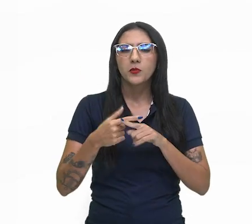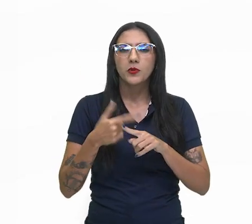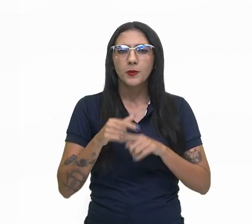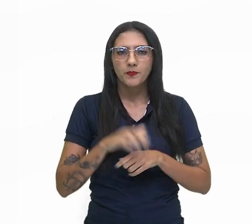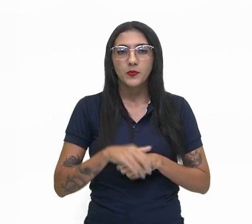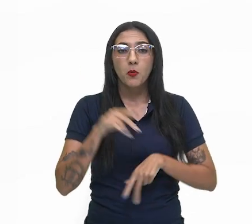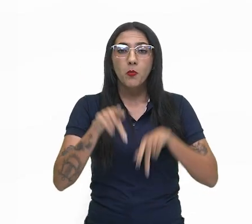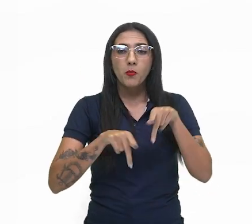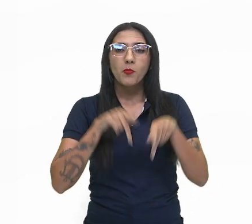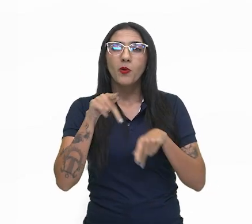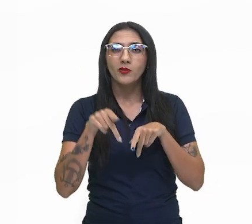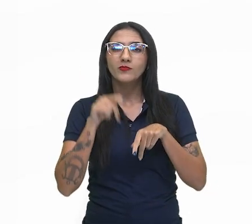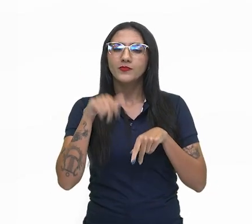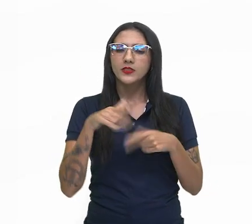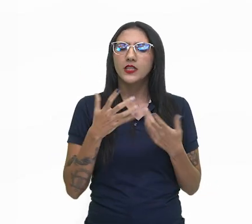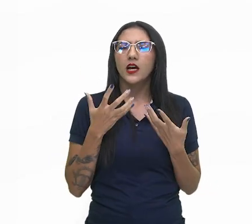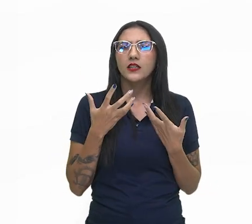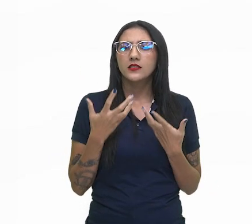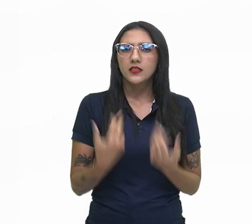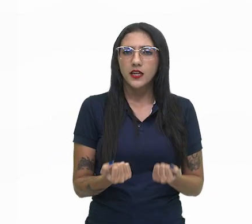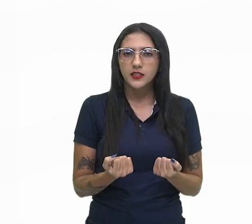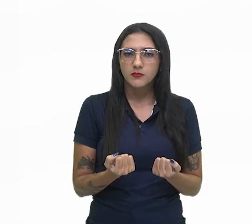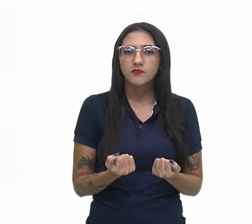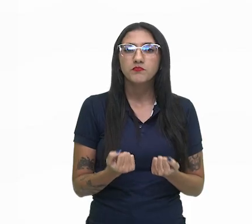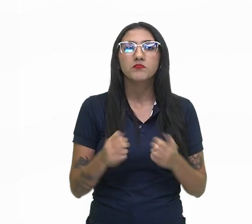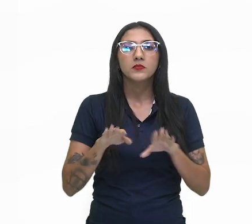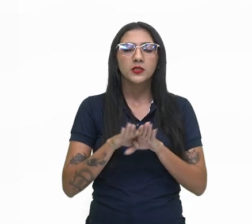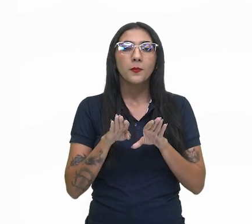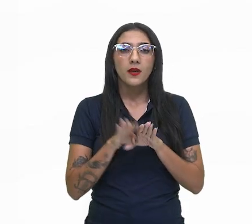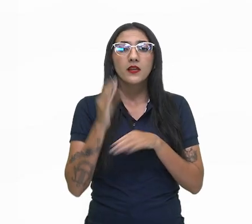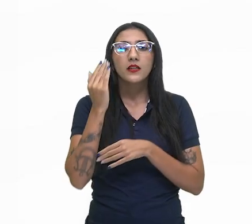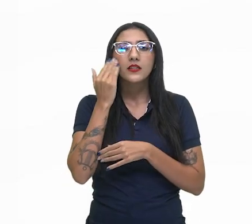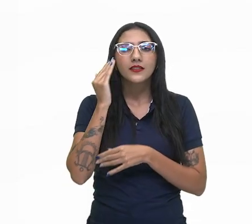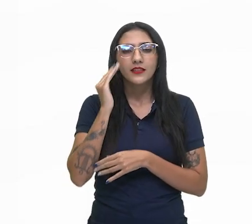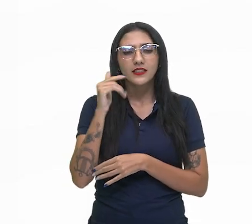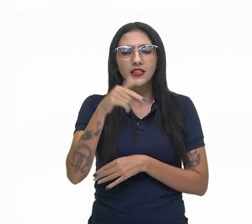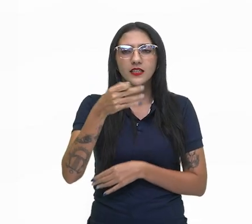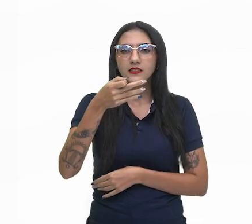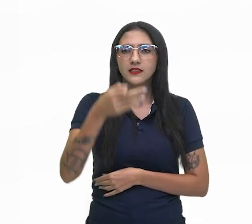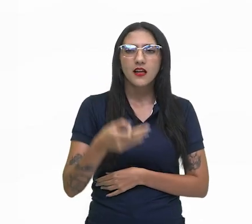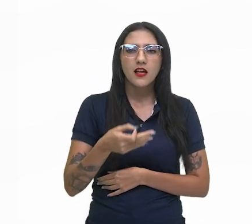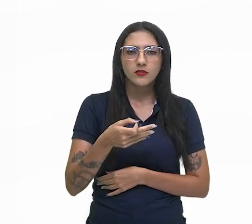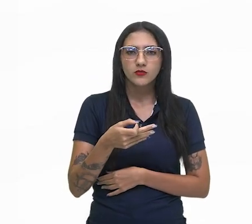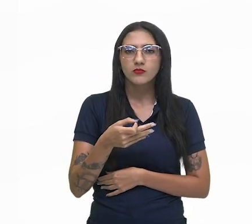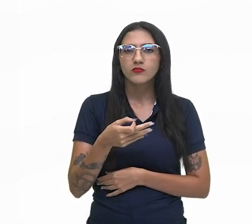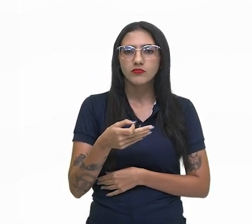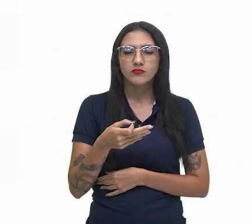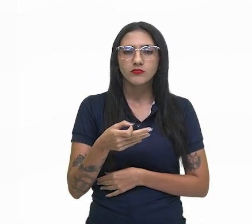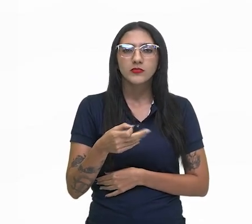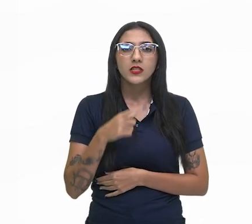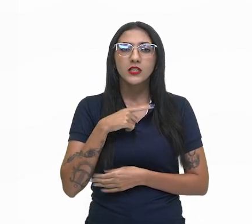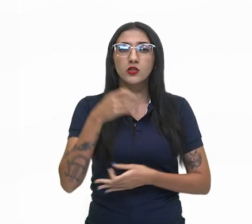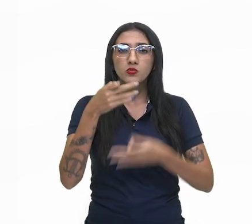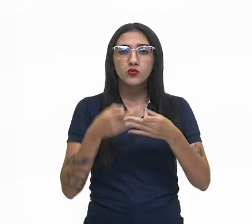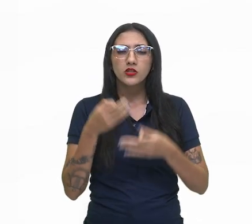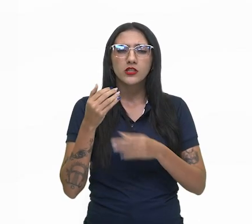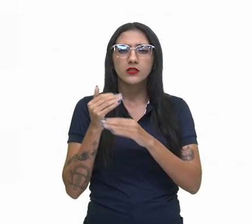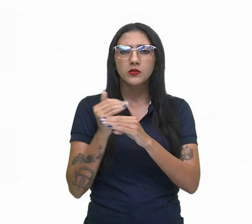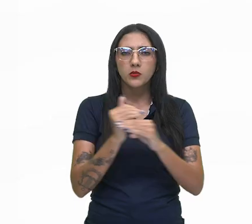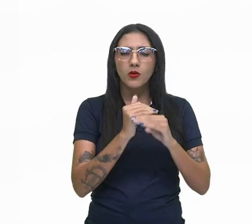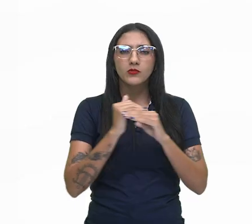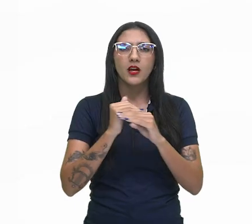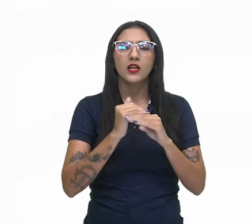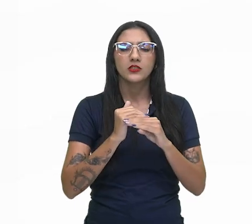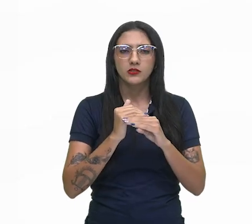o povo o aceita e o reconhece como justo, tá bom?